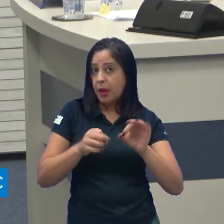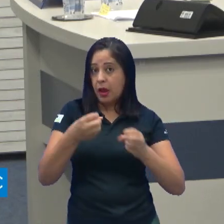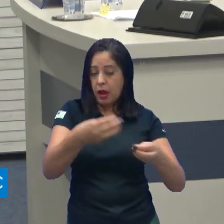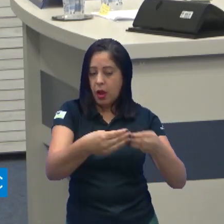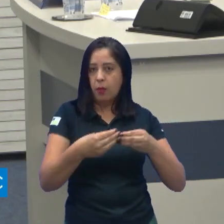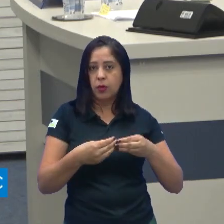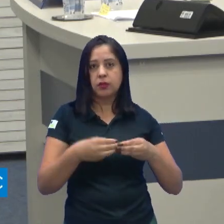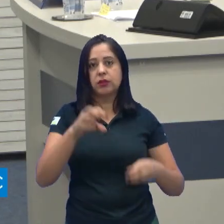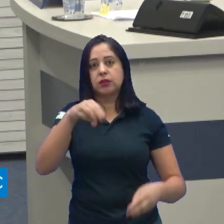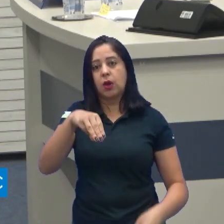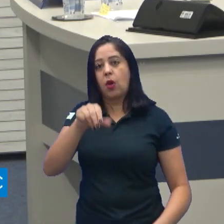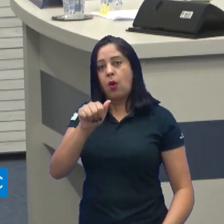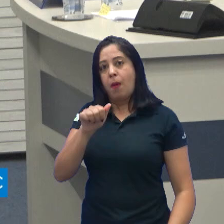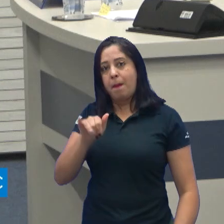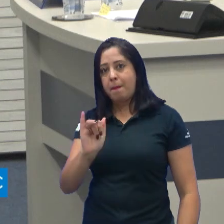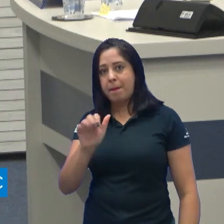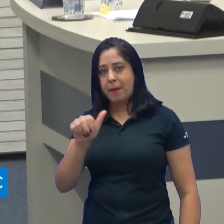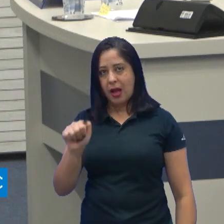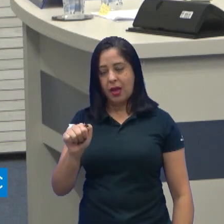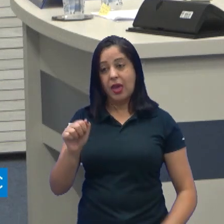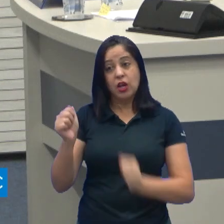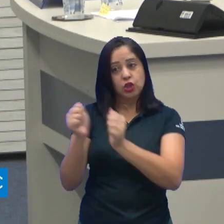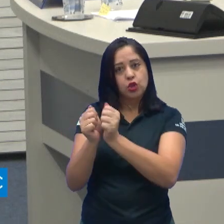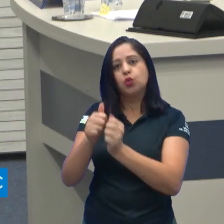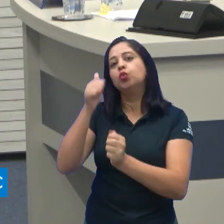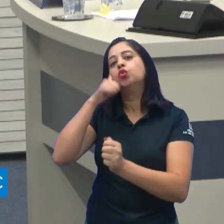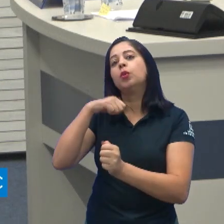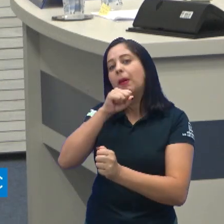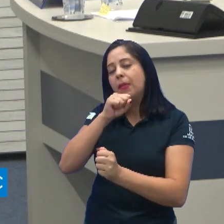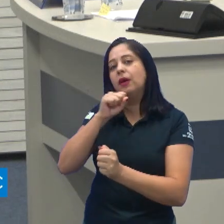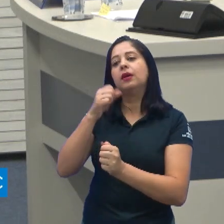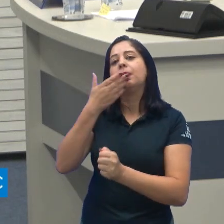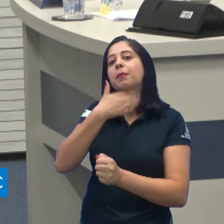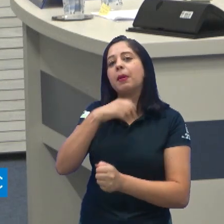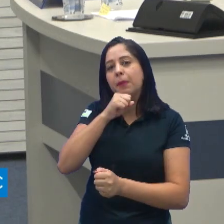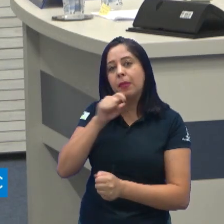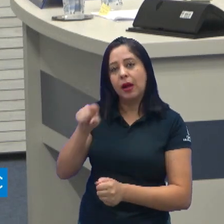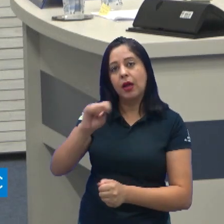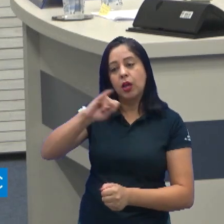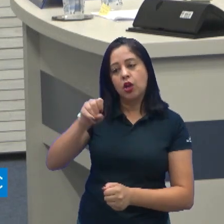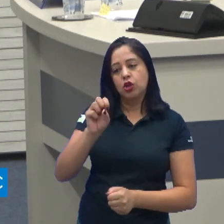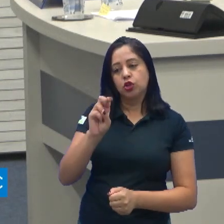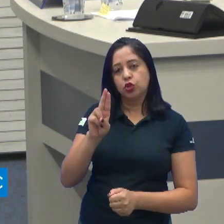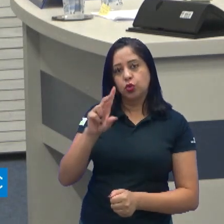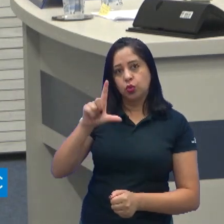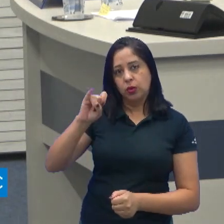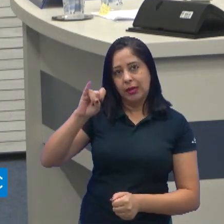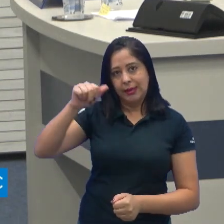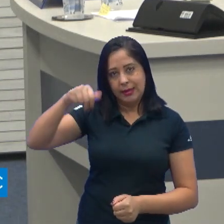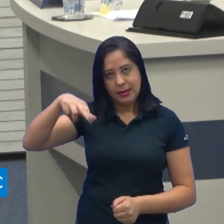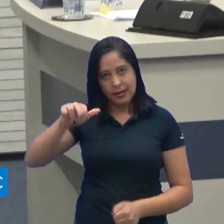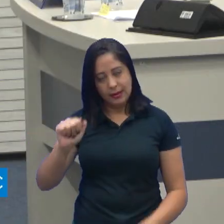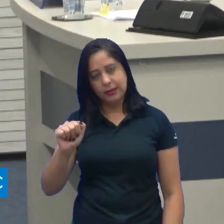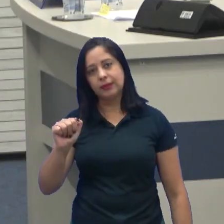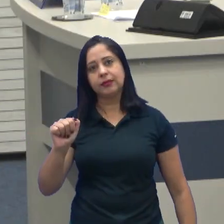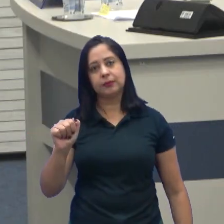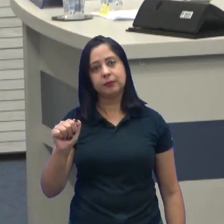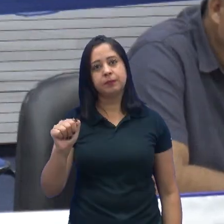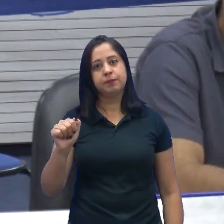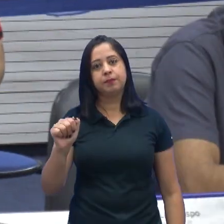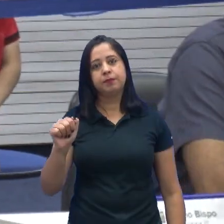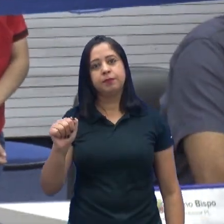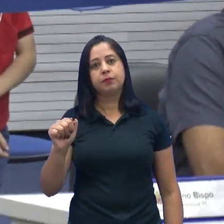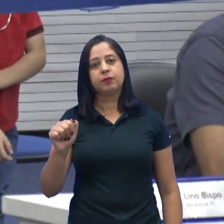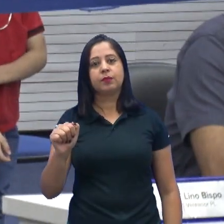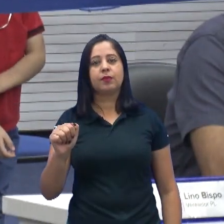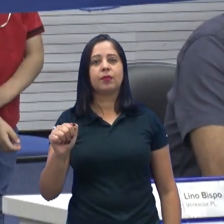Maia, inclusive ela está aqui com o pai, com o Jefferson, com a Juliana, que é a mãe, estão ali. Deixa eu só lembrar